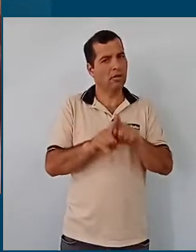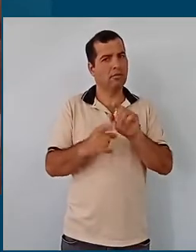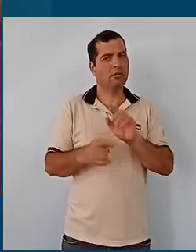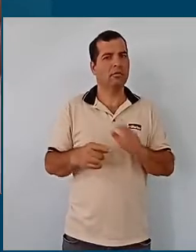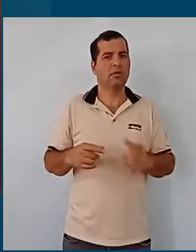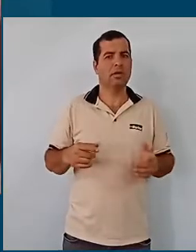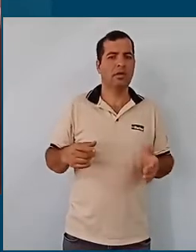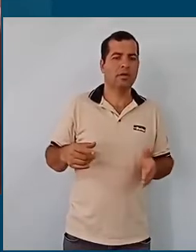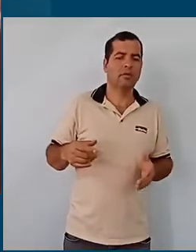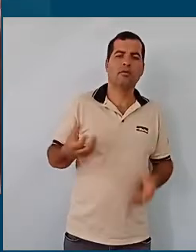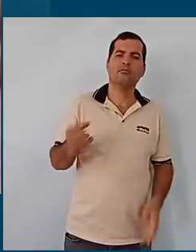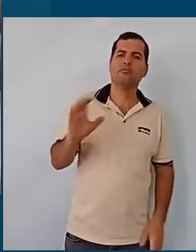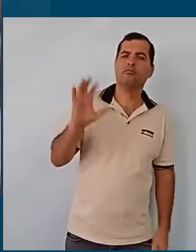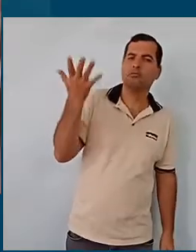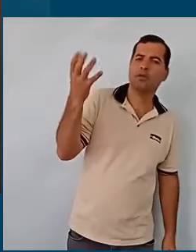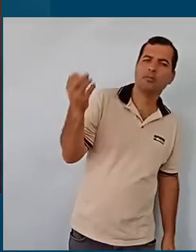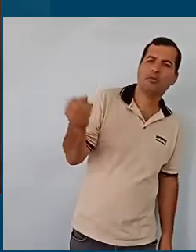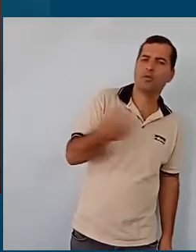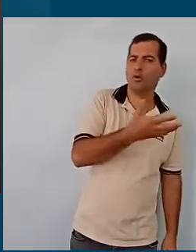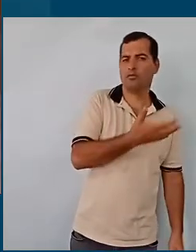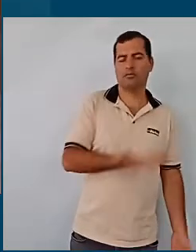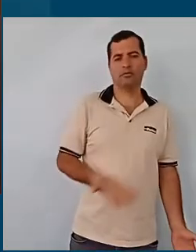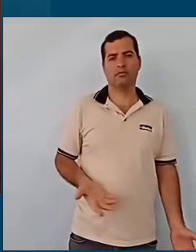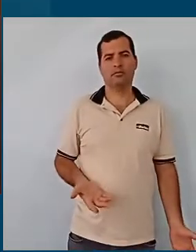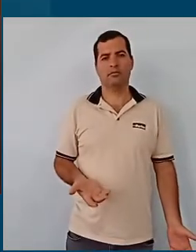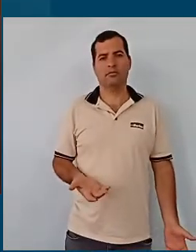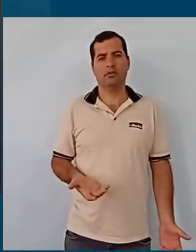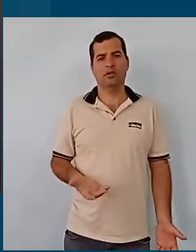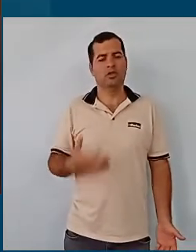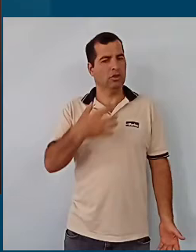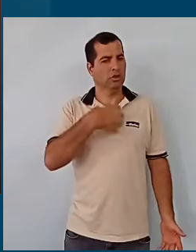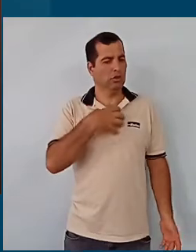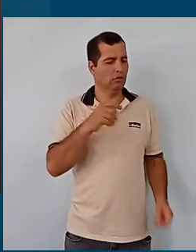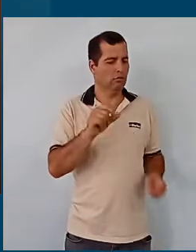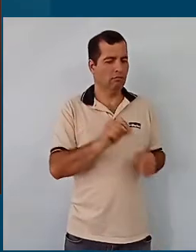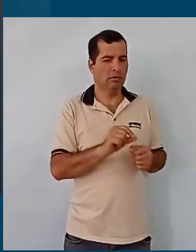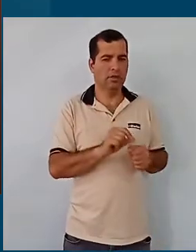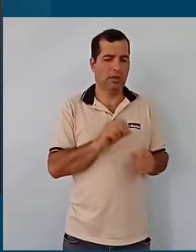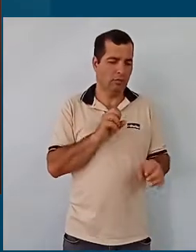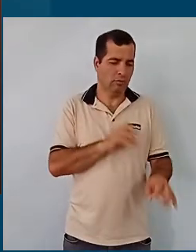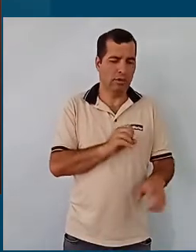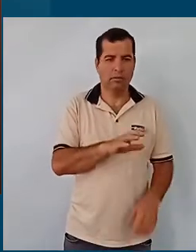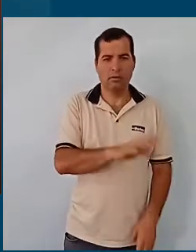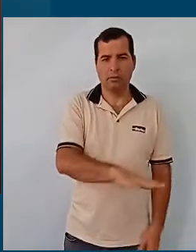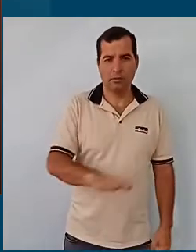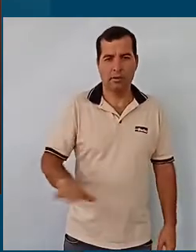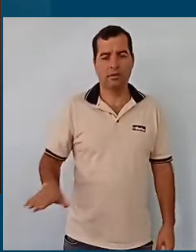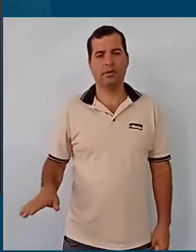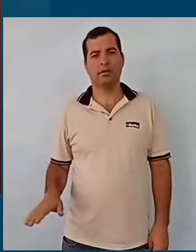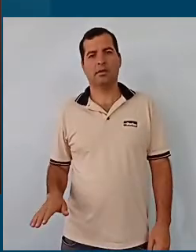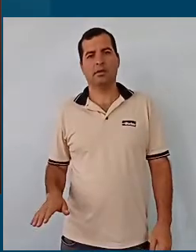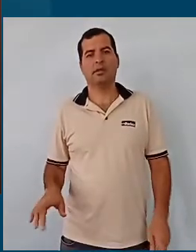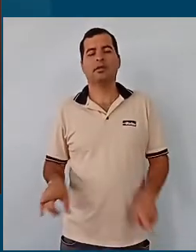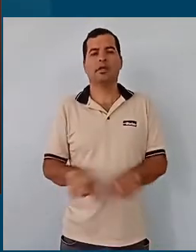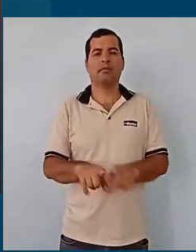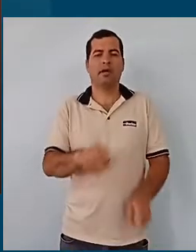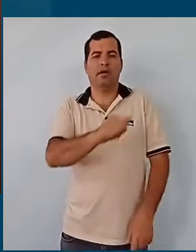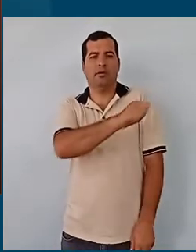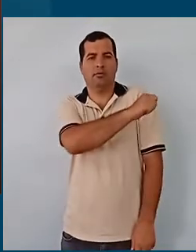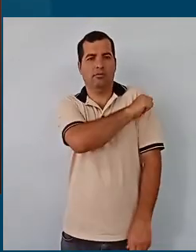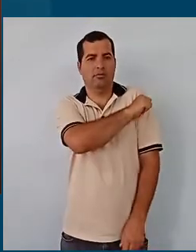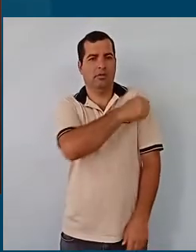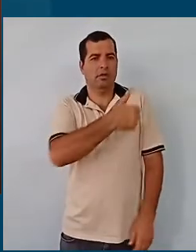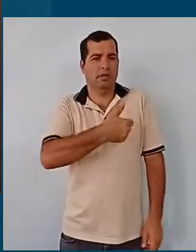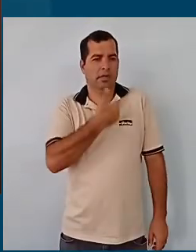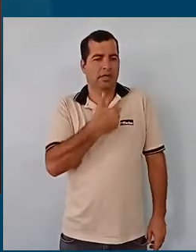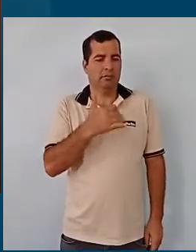para esse novo tempo, essa nova forma de fazer a educação das crianças e dos alunos com mais idade